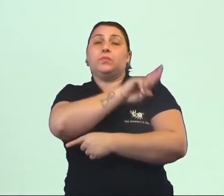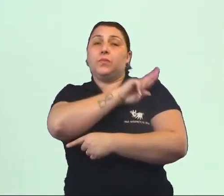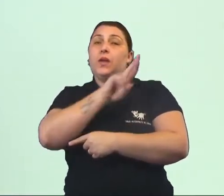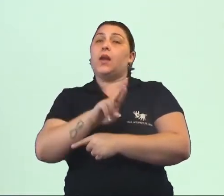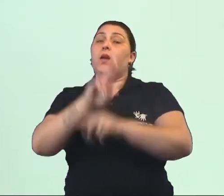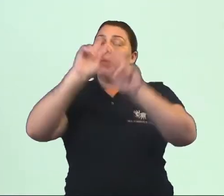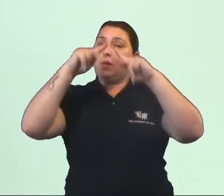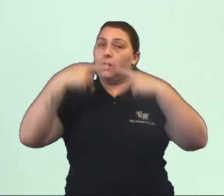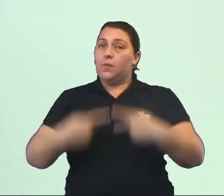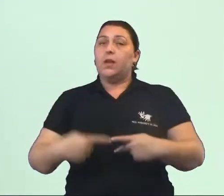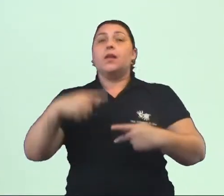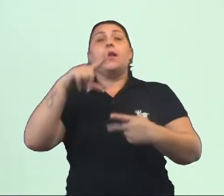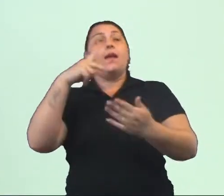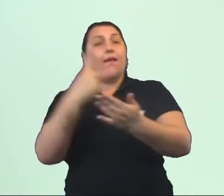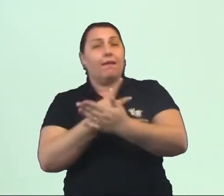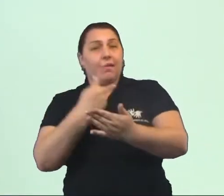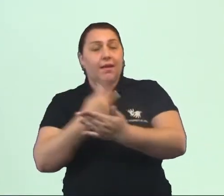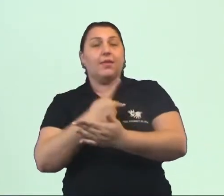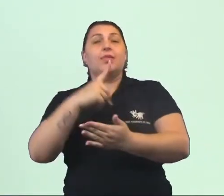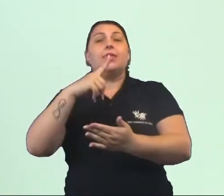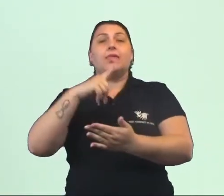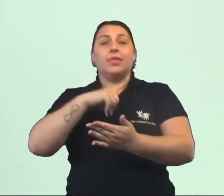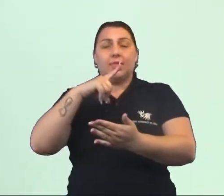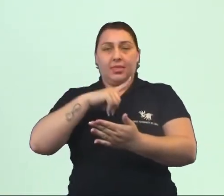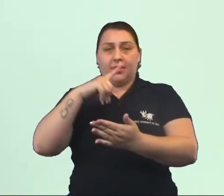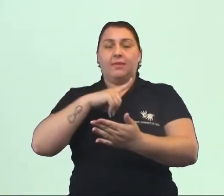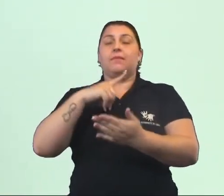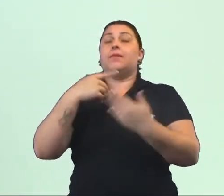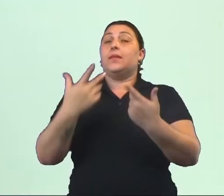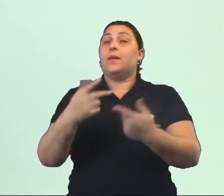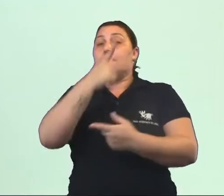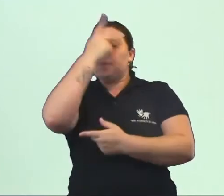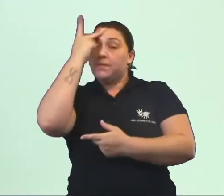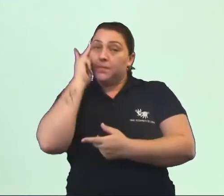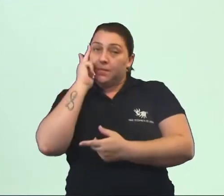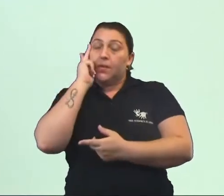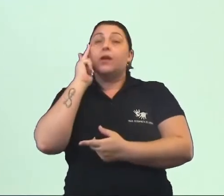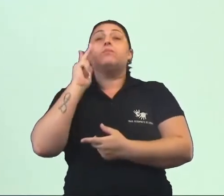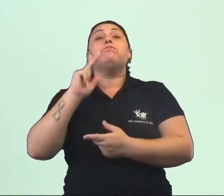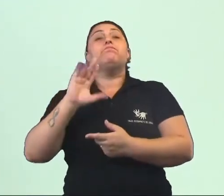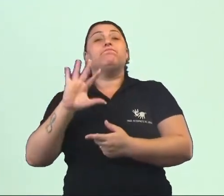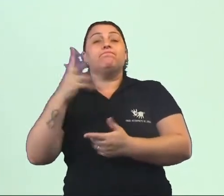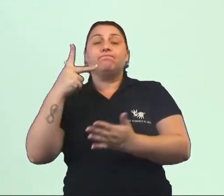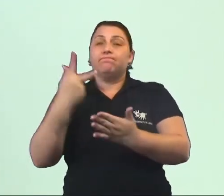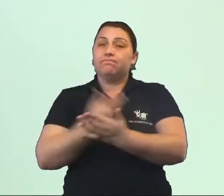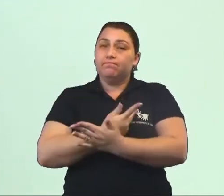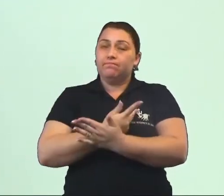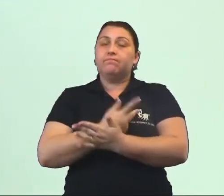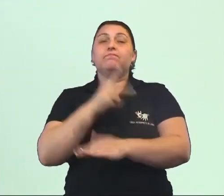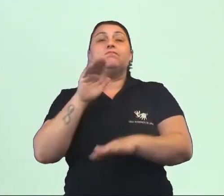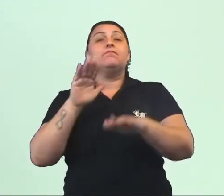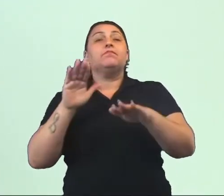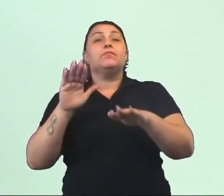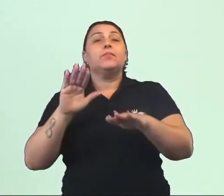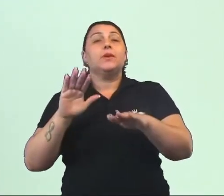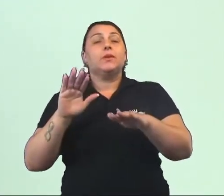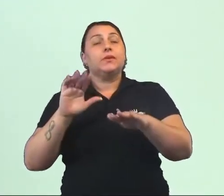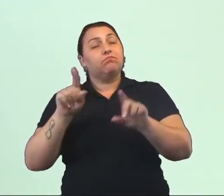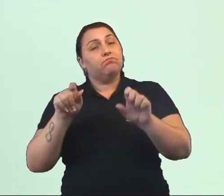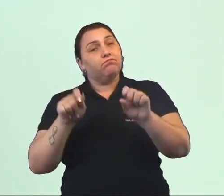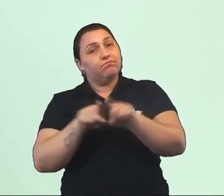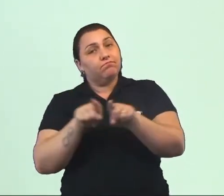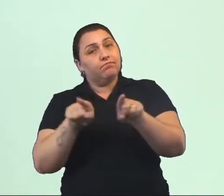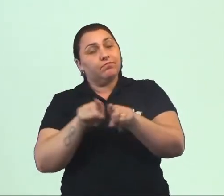humano é falho, o ser humano é errado, então aquela pessoa cometeu um erro. Muitas vezes vai ser